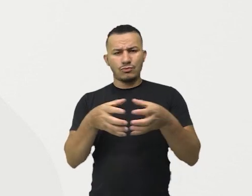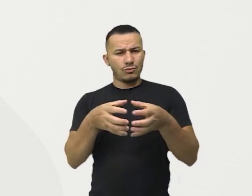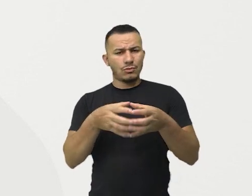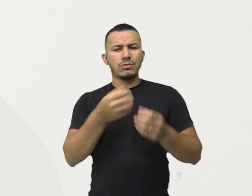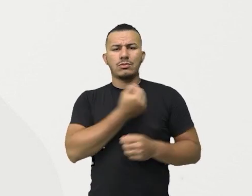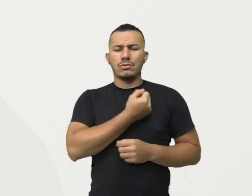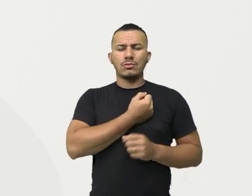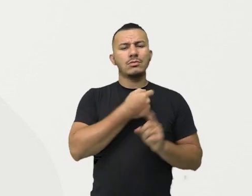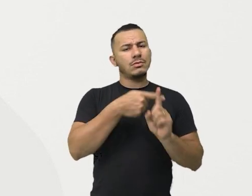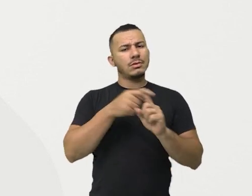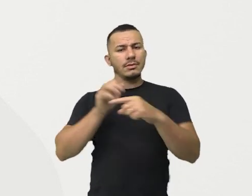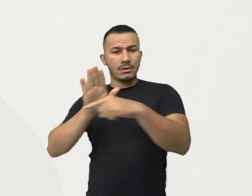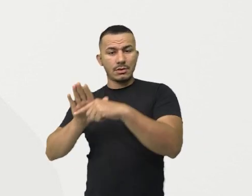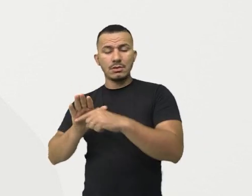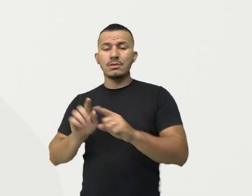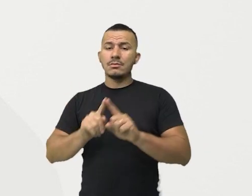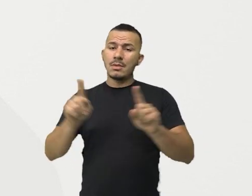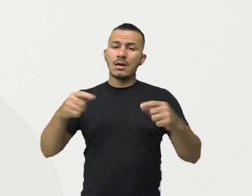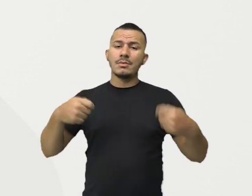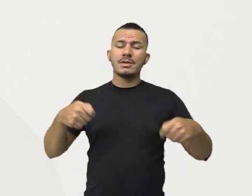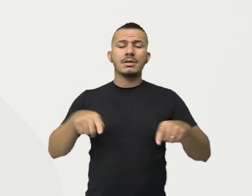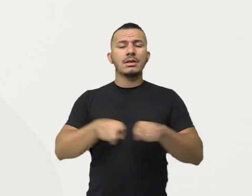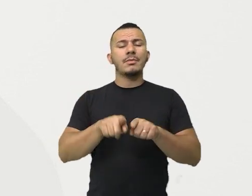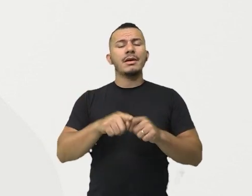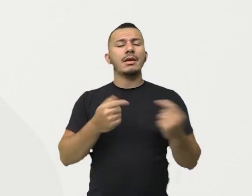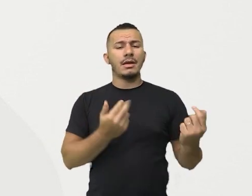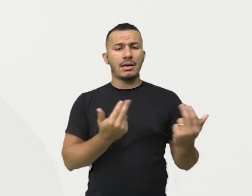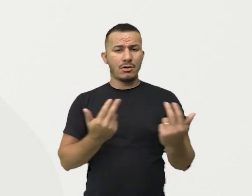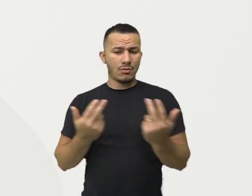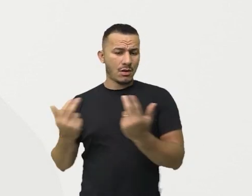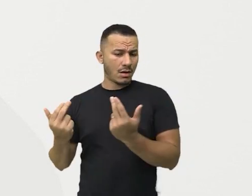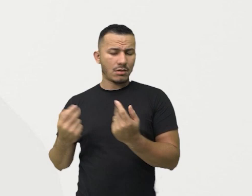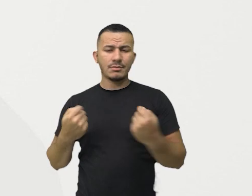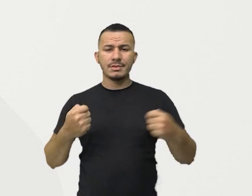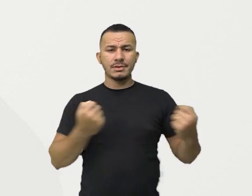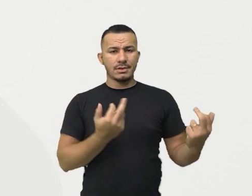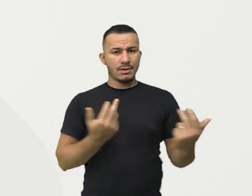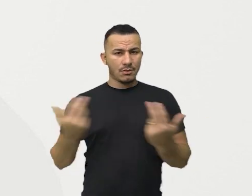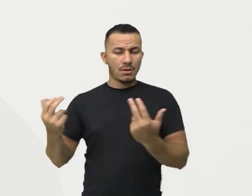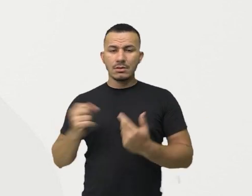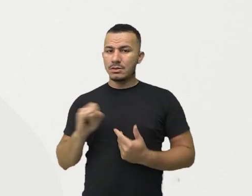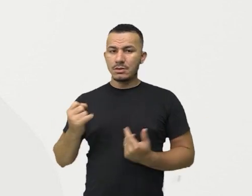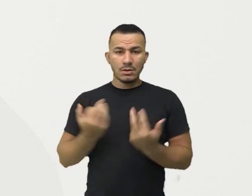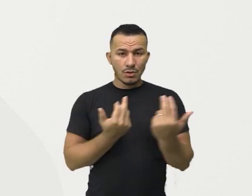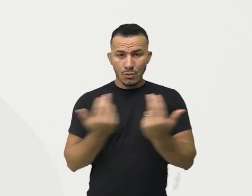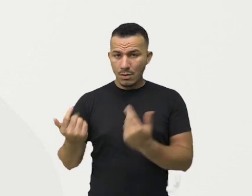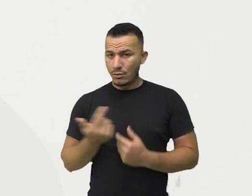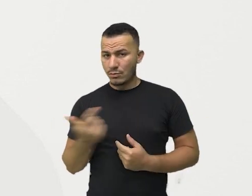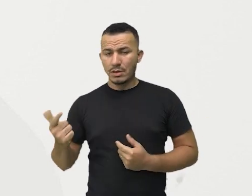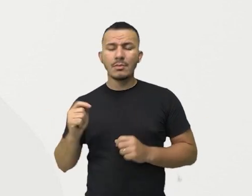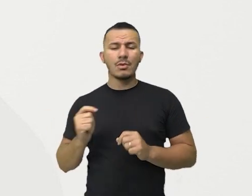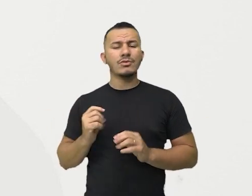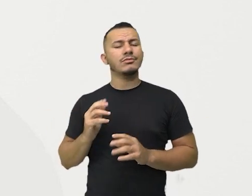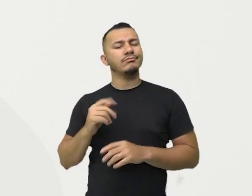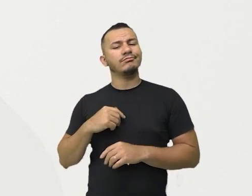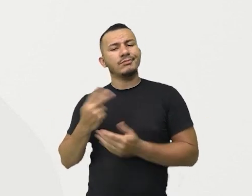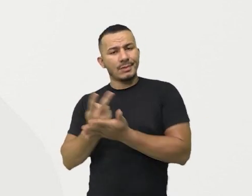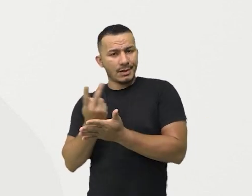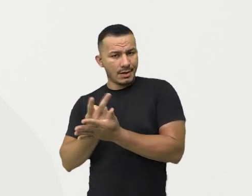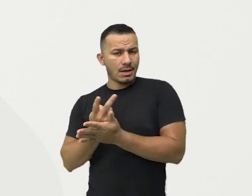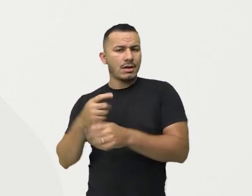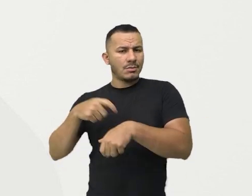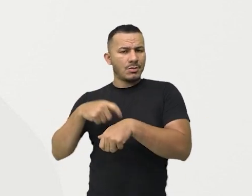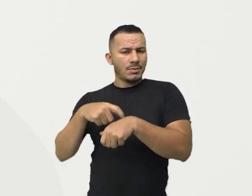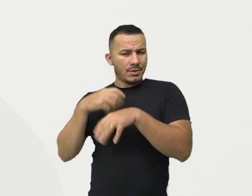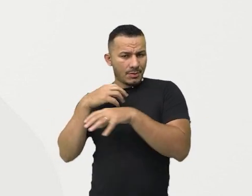têm de estar divididas de forma igual, tá legal? Todas as partes têm de ser iguais, senão vai falhar aí o nosso